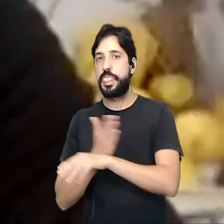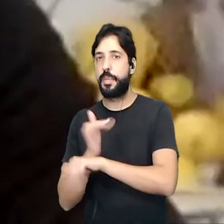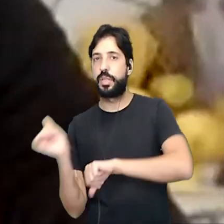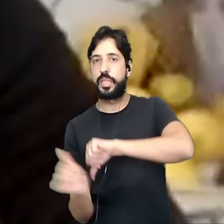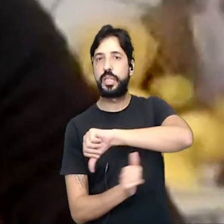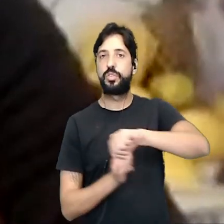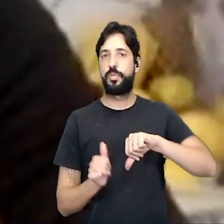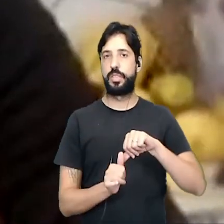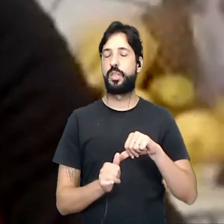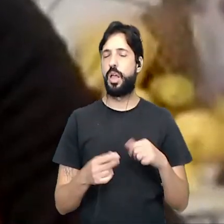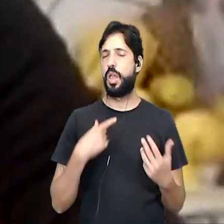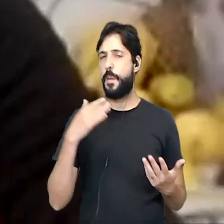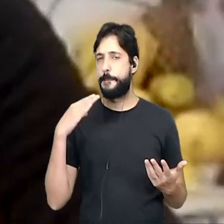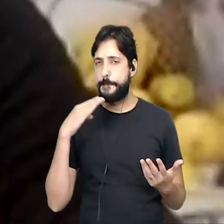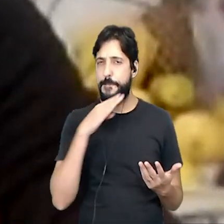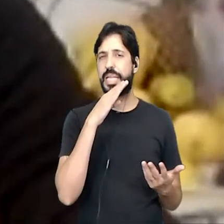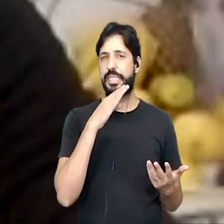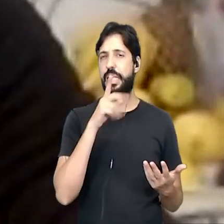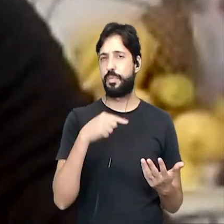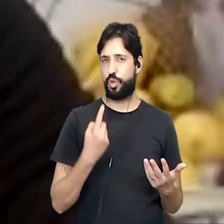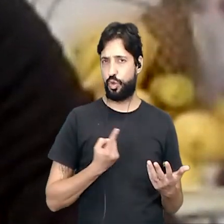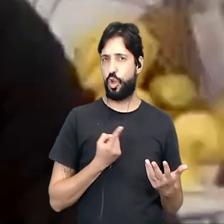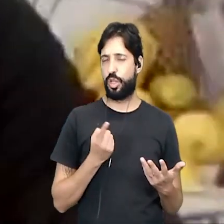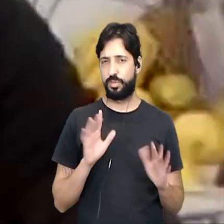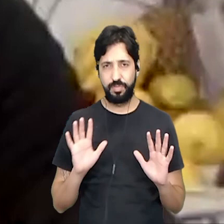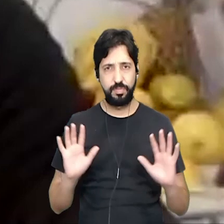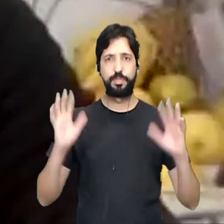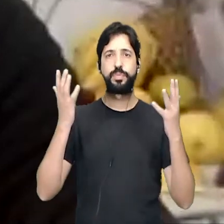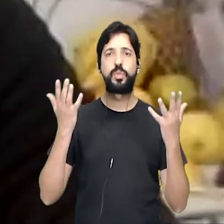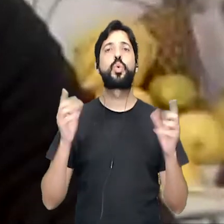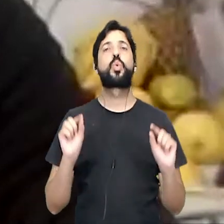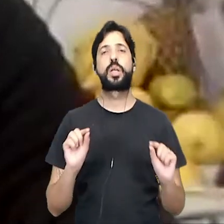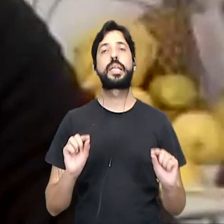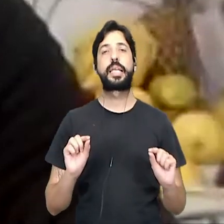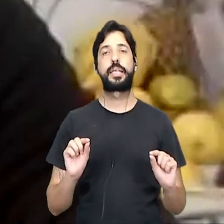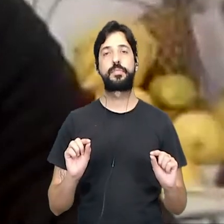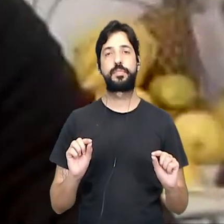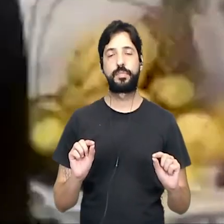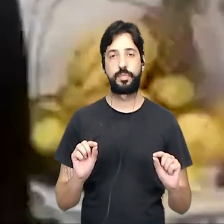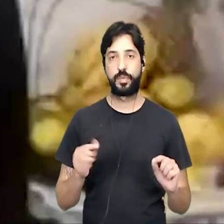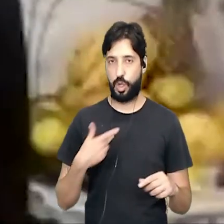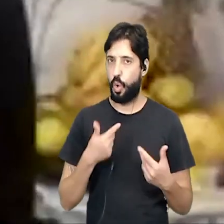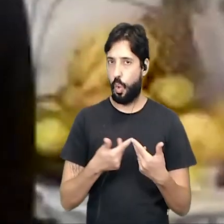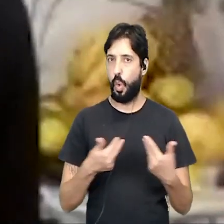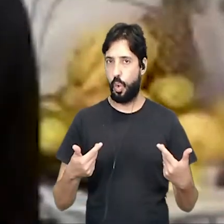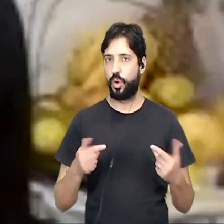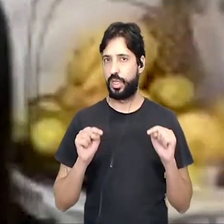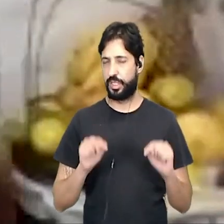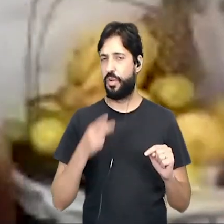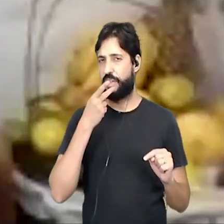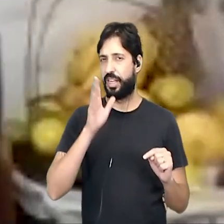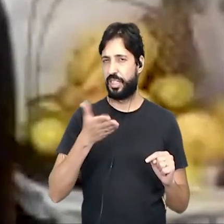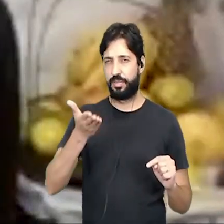da transformação. E eu, para mim, assim, o que eu vejo nessa nossa realização é